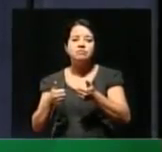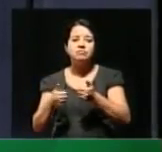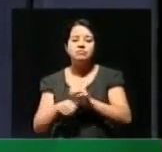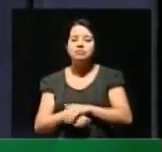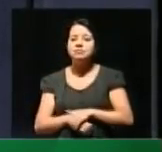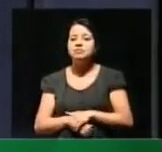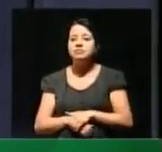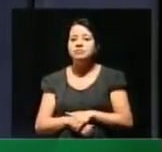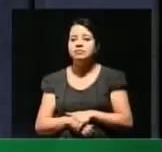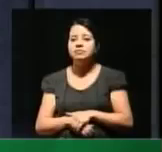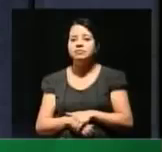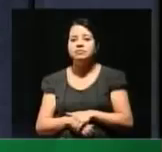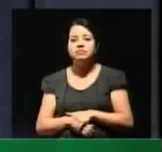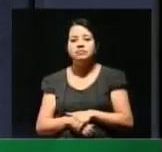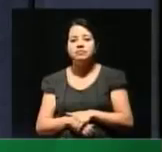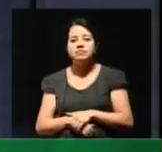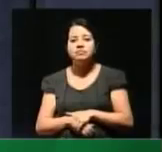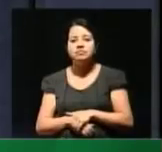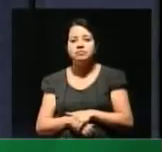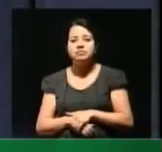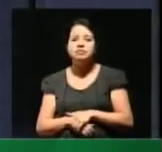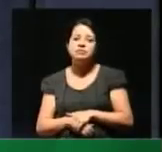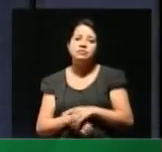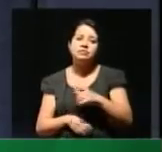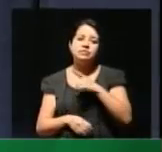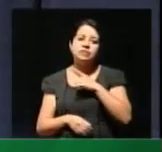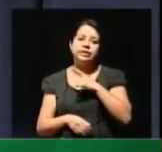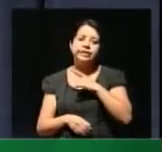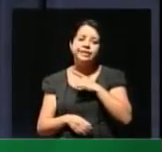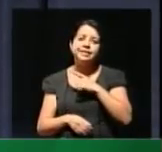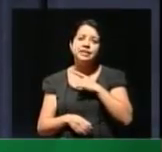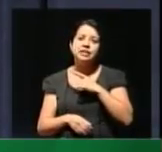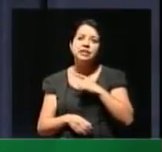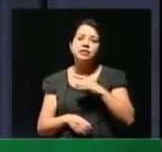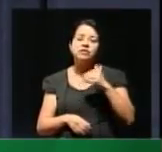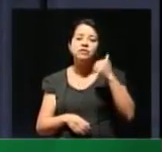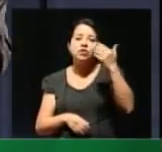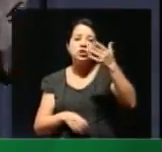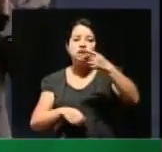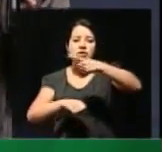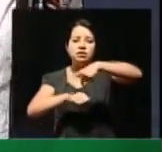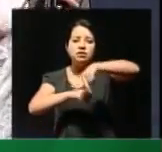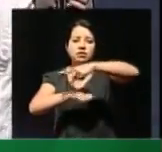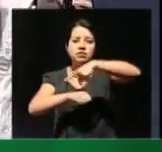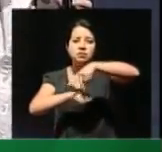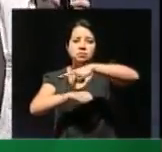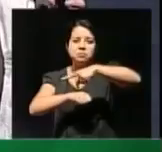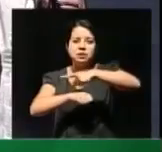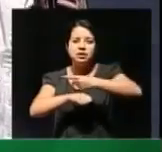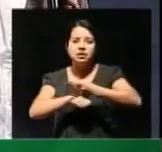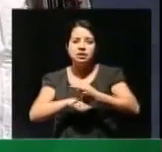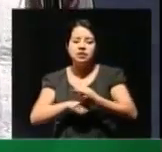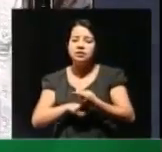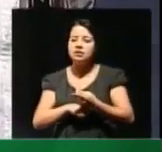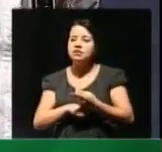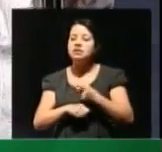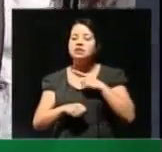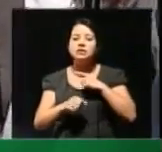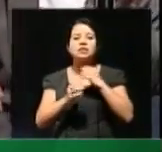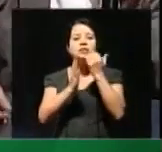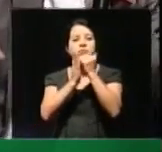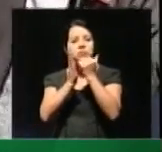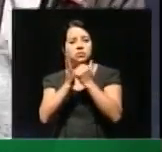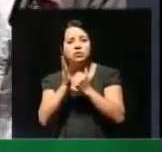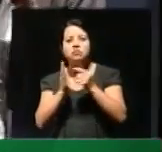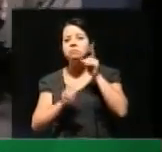uma retração dos recursos internacionais, vocês sabem disso. Os grandes países, o PEPFAR, por exemplo, que é o programa do governo americano,